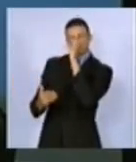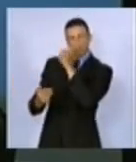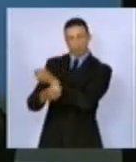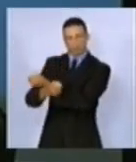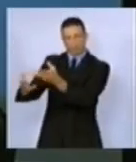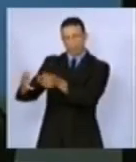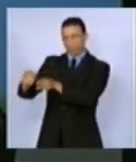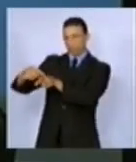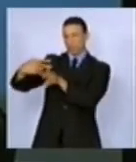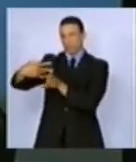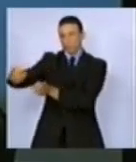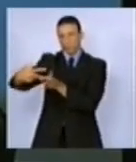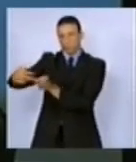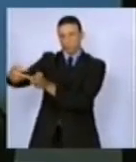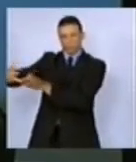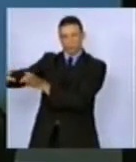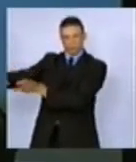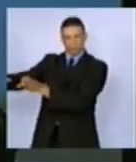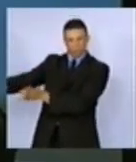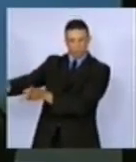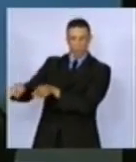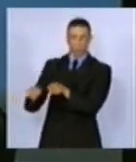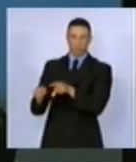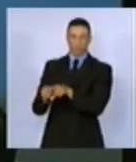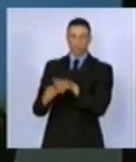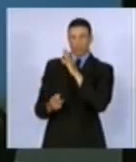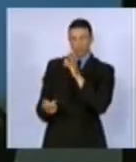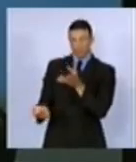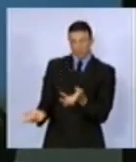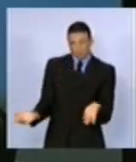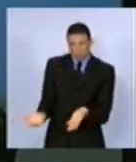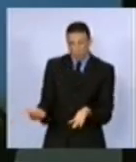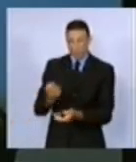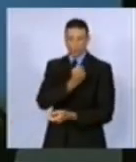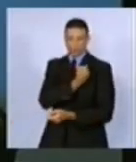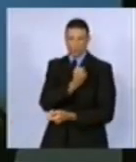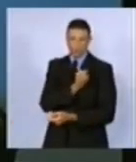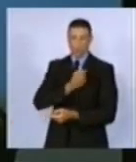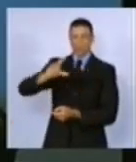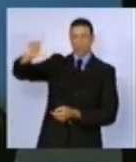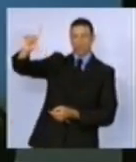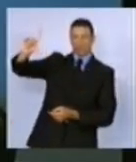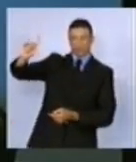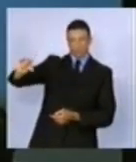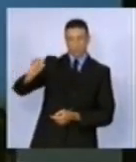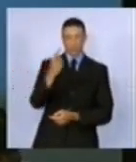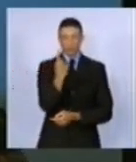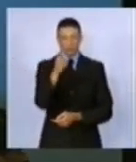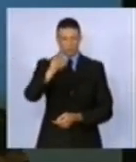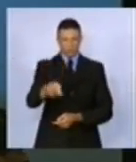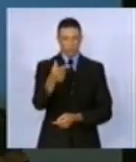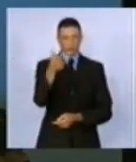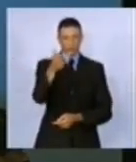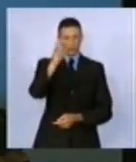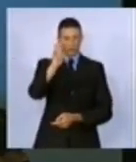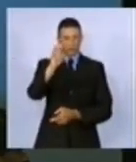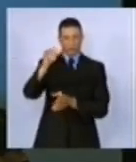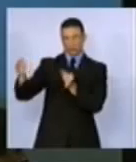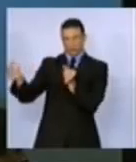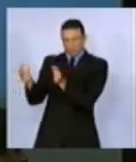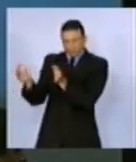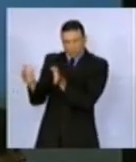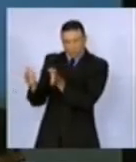industriais a percebe que dos números atuais o consumo baixou para 1,25 m c por